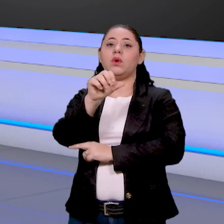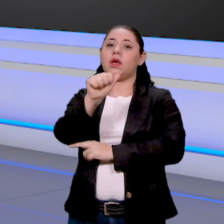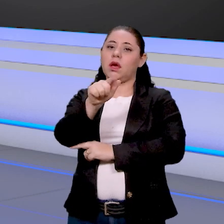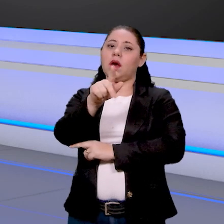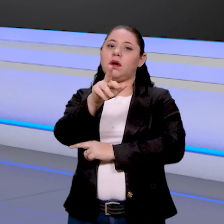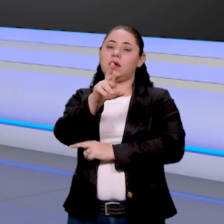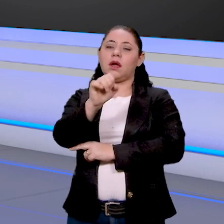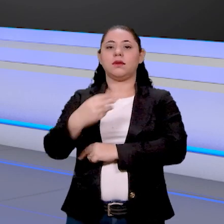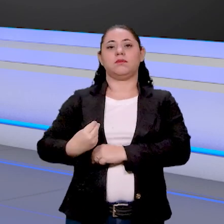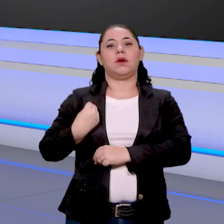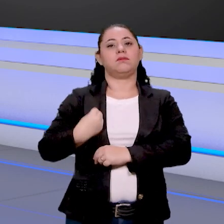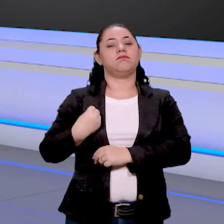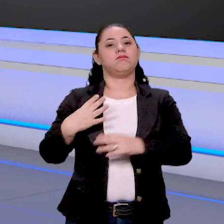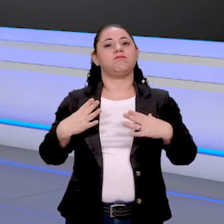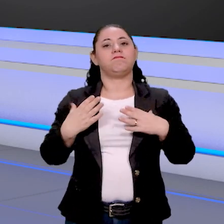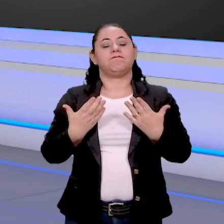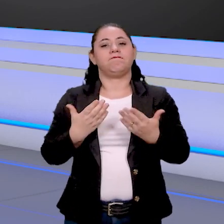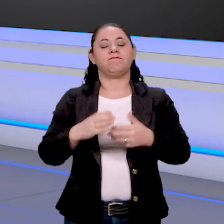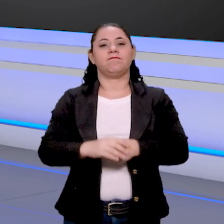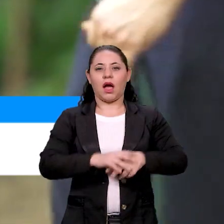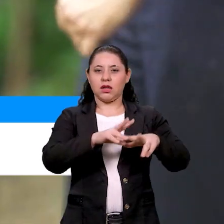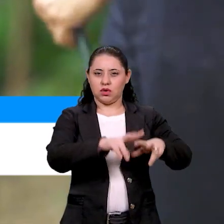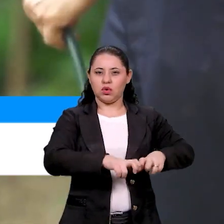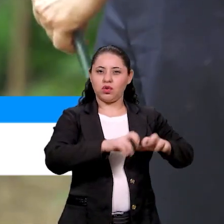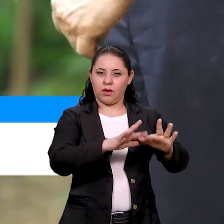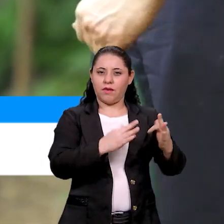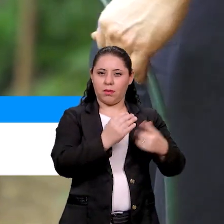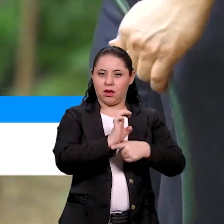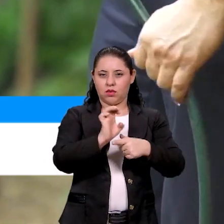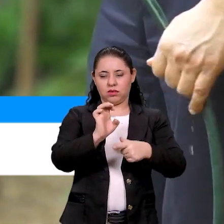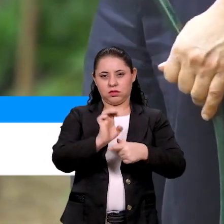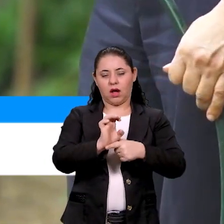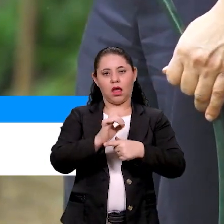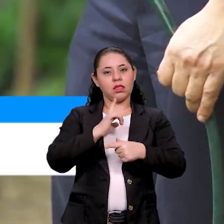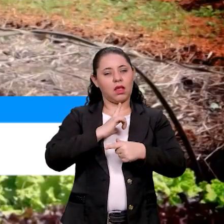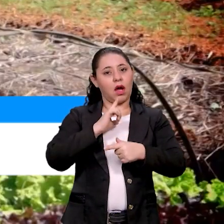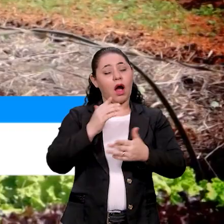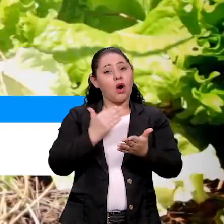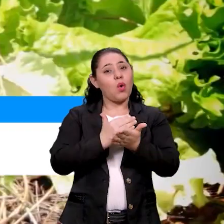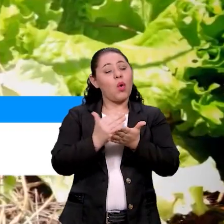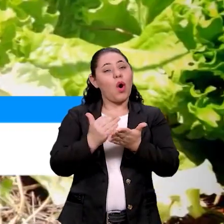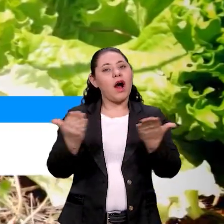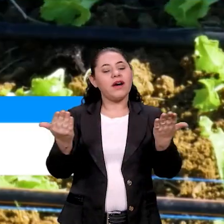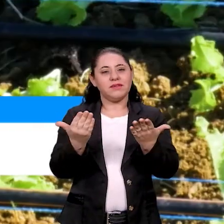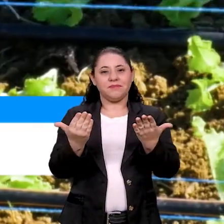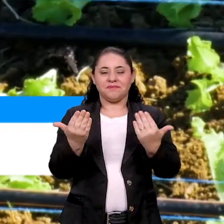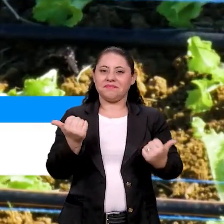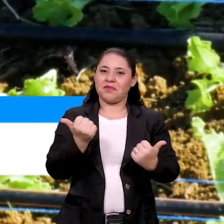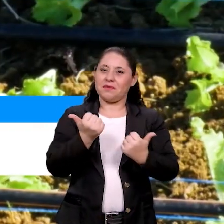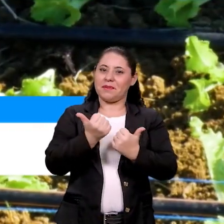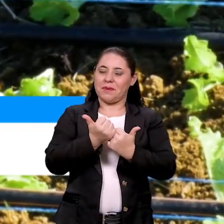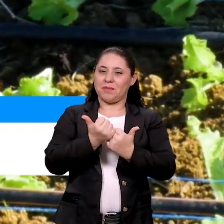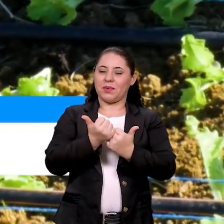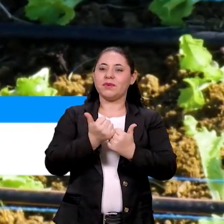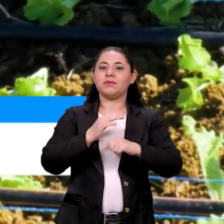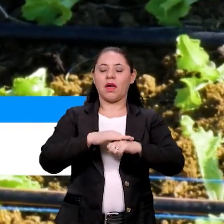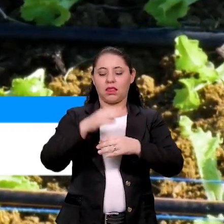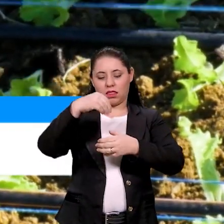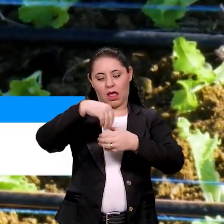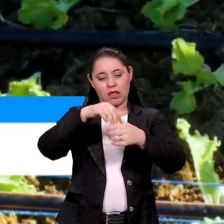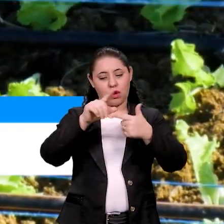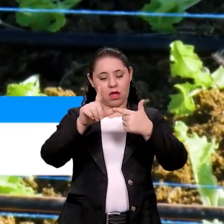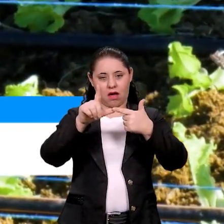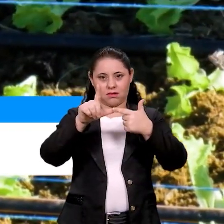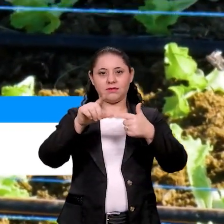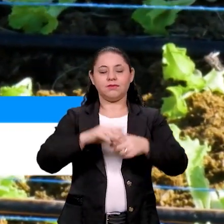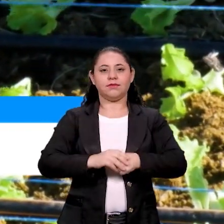da Agraer participaram do encontro. A agricultura familiar no estado conta, a partir de agora, com um novo reforço